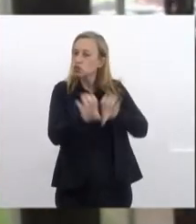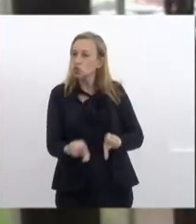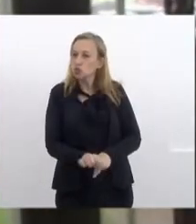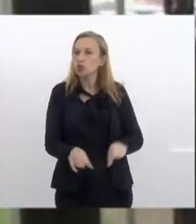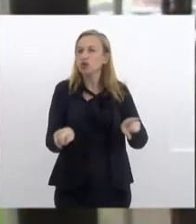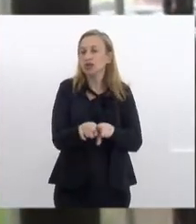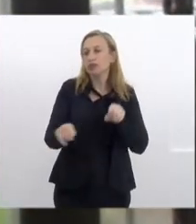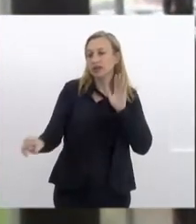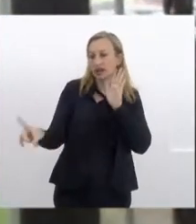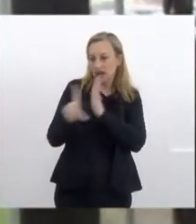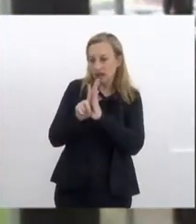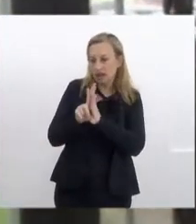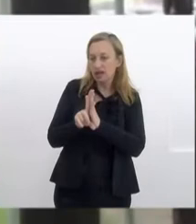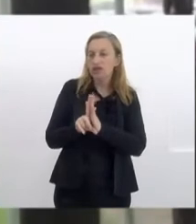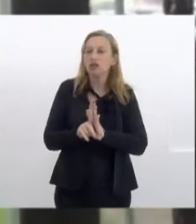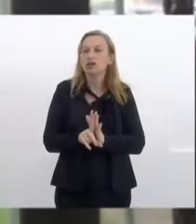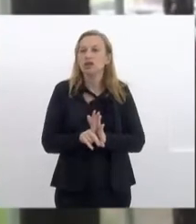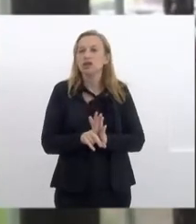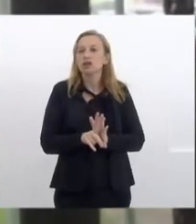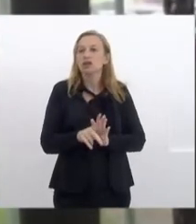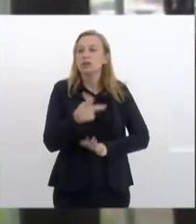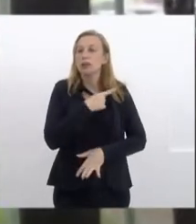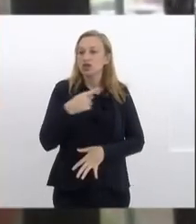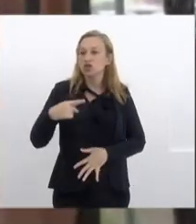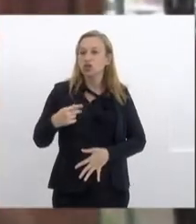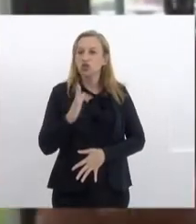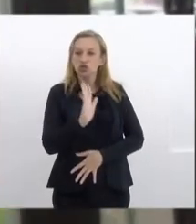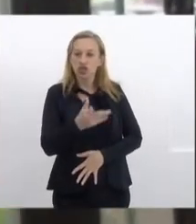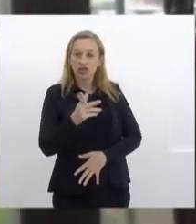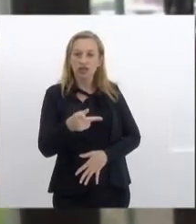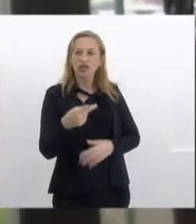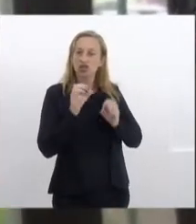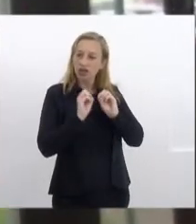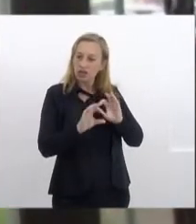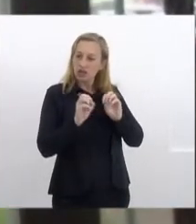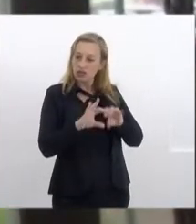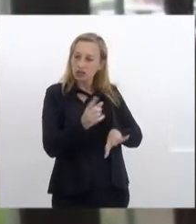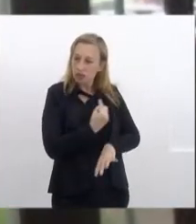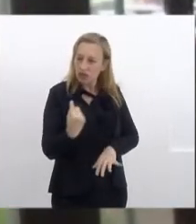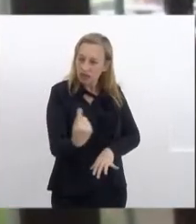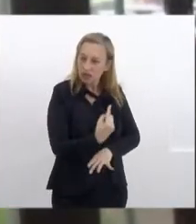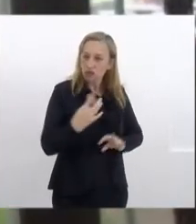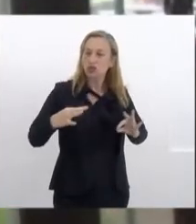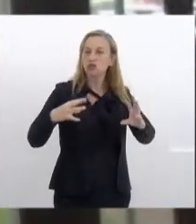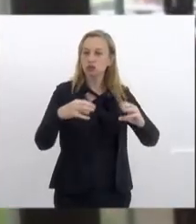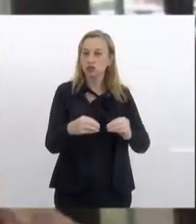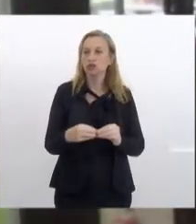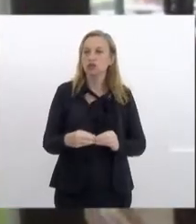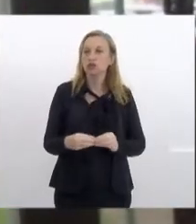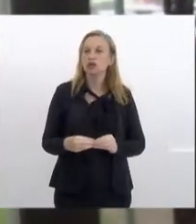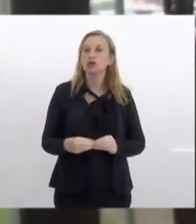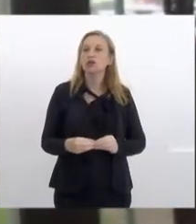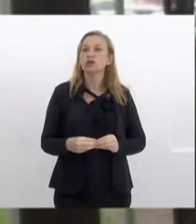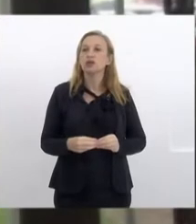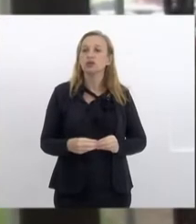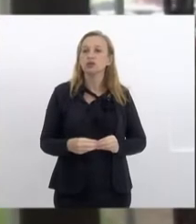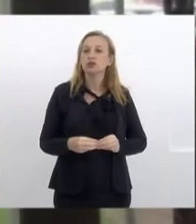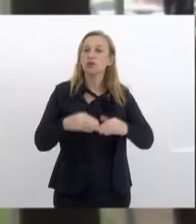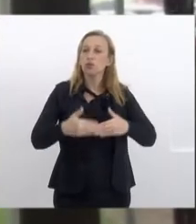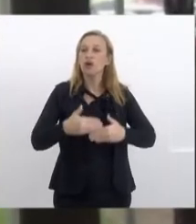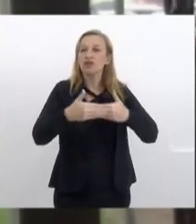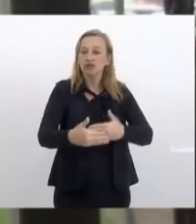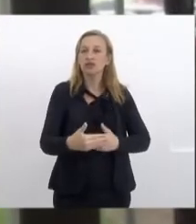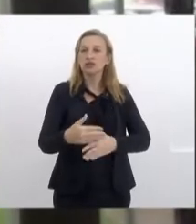na legislação, que o pastor aqui já deu uma aula para nós, que propiciaram, né, o avanço